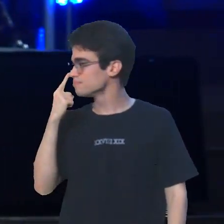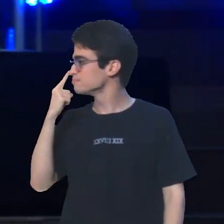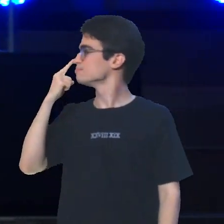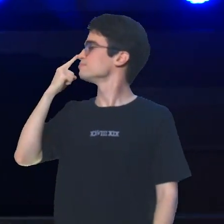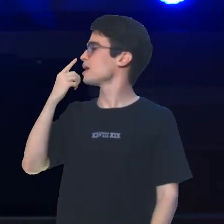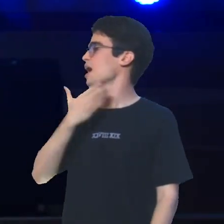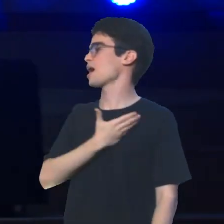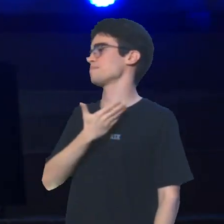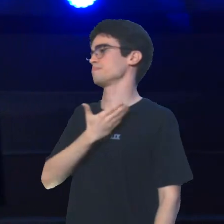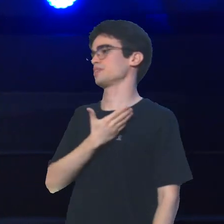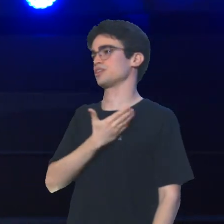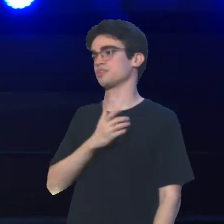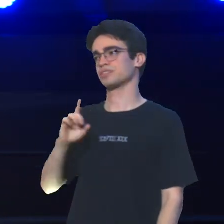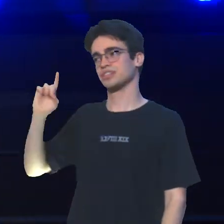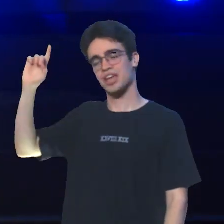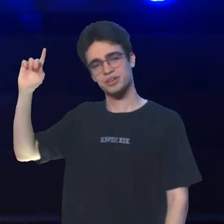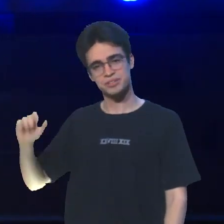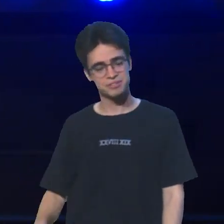era.